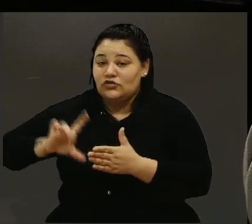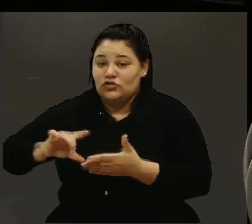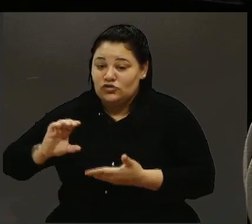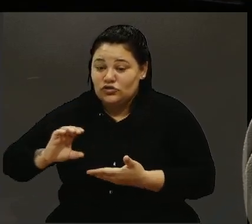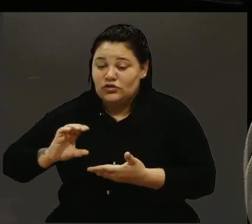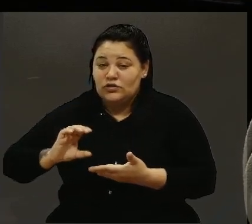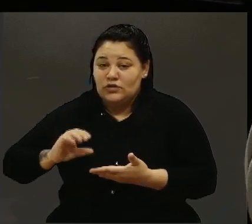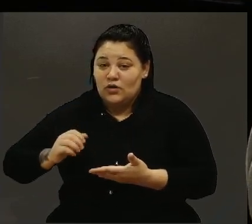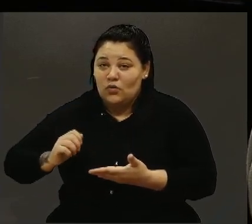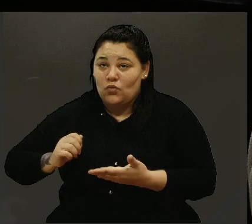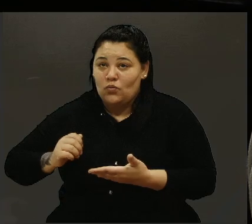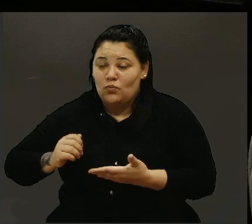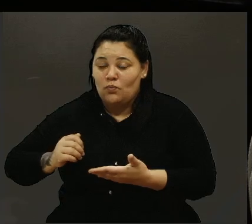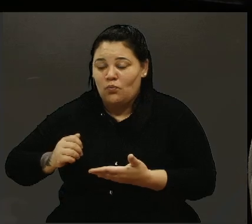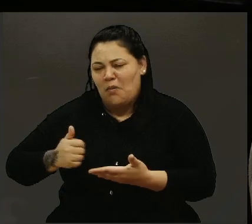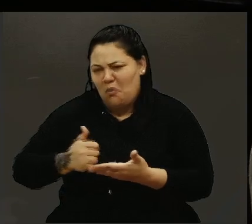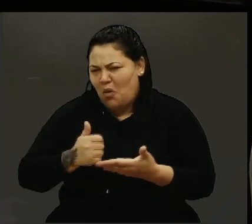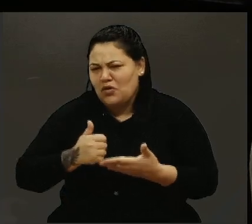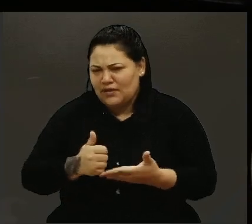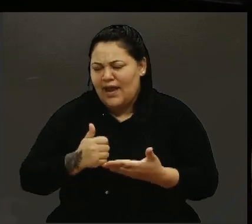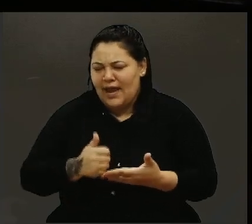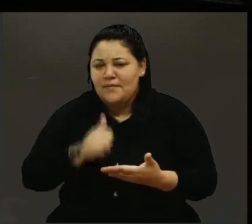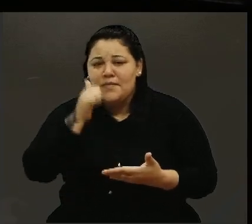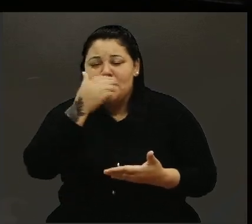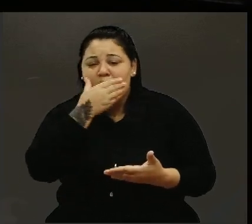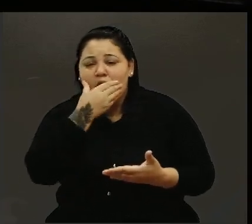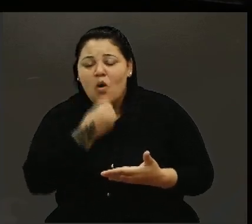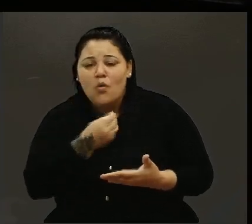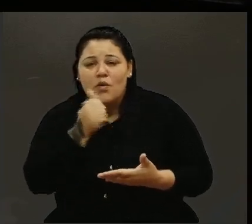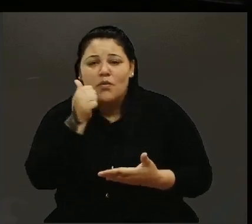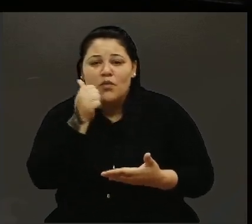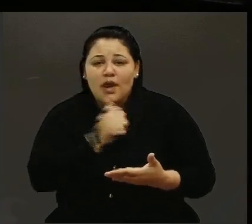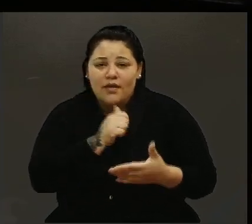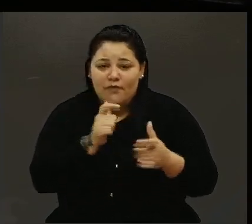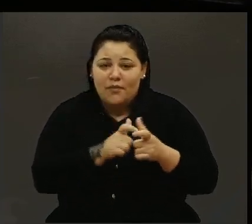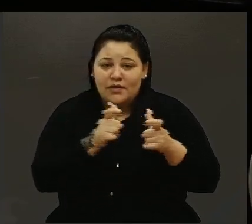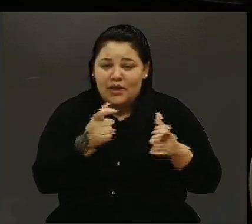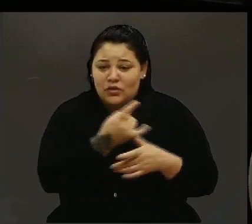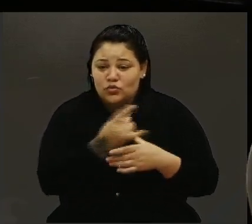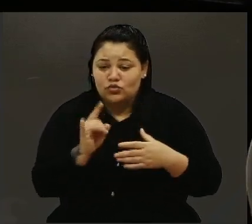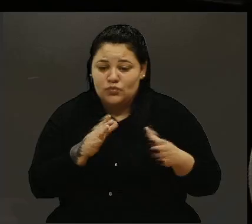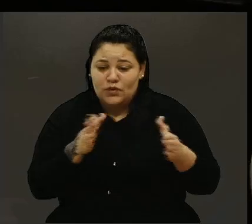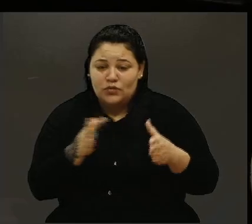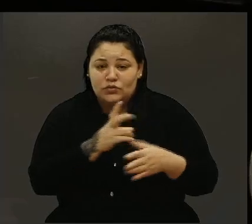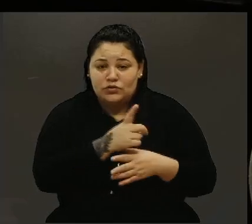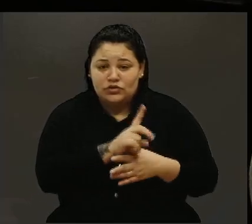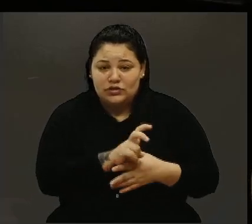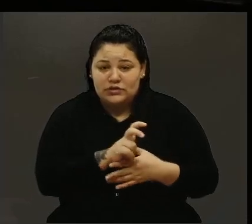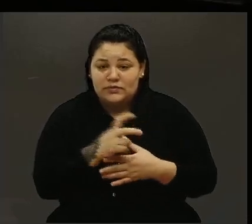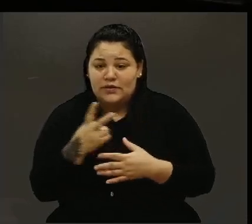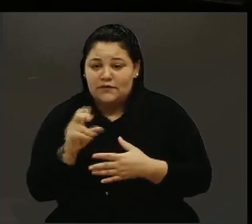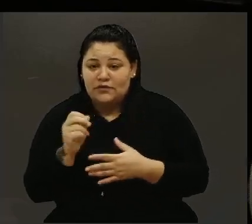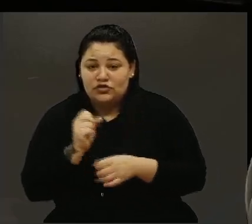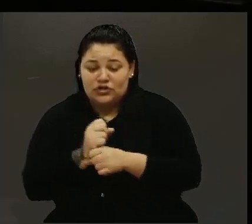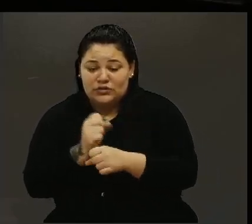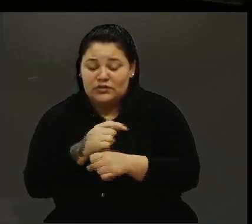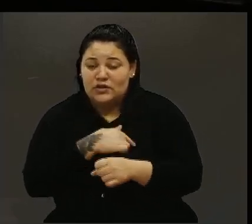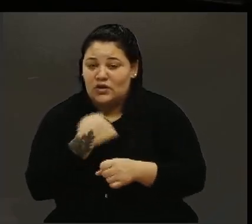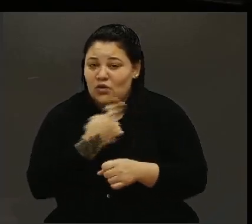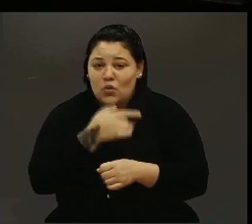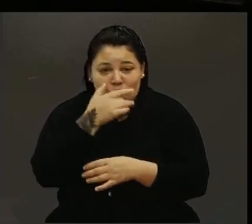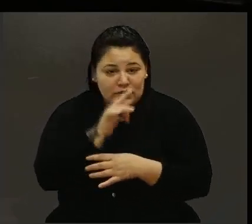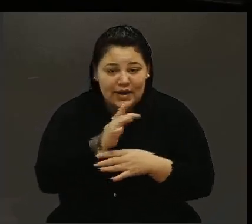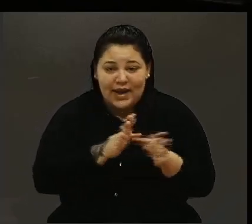mínima pré-estabelecida para homens e mulheres que foi ampliada no último período de 15 para 20 anos. E quando a gente não consegue mais ter acesso a um